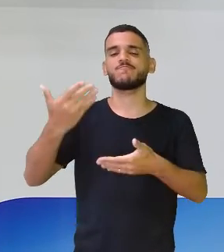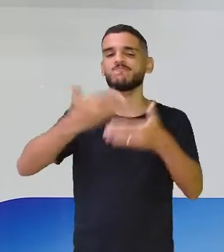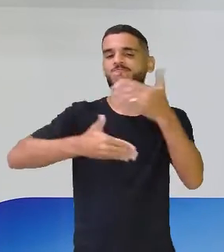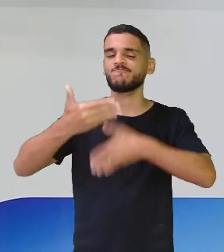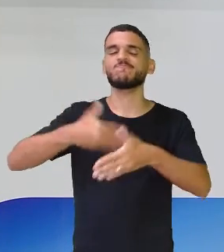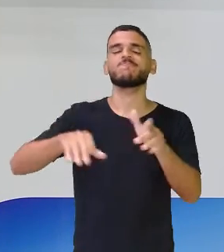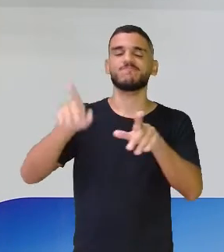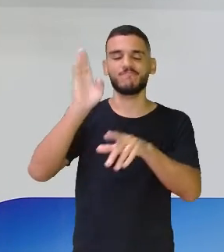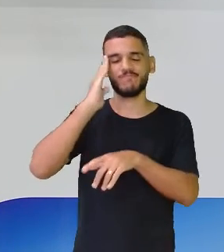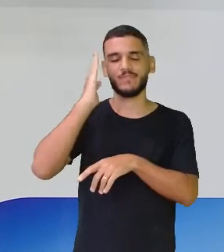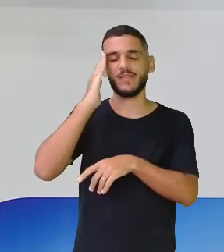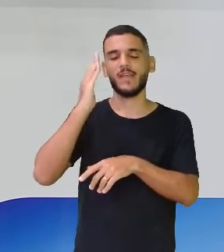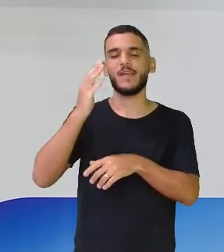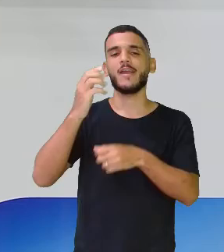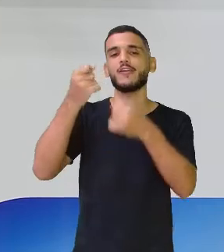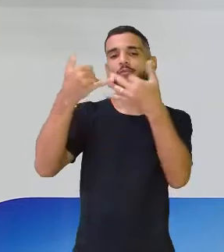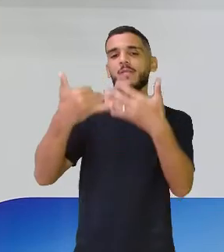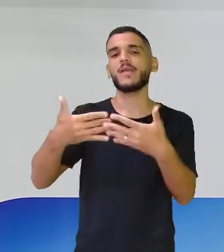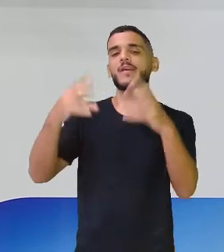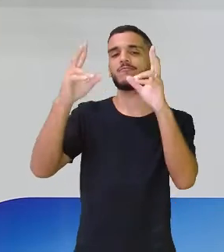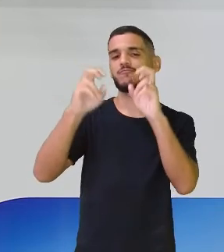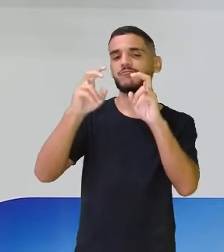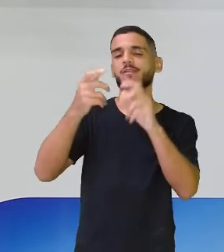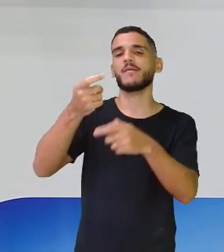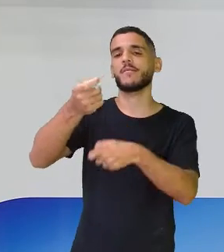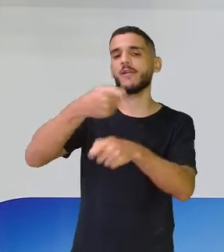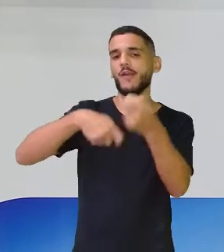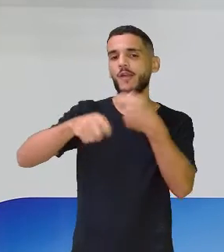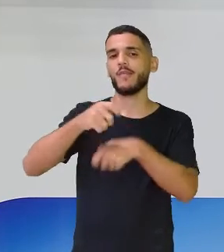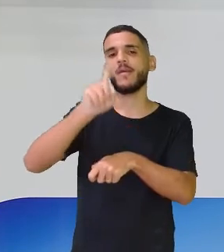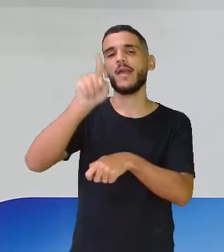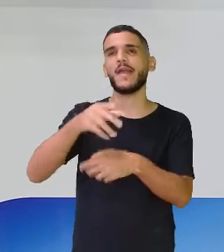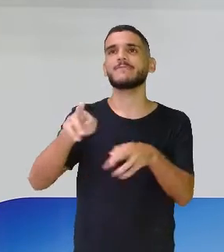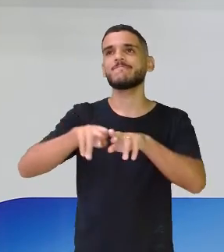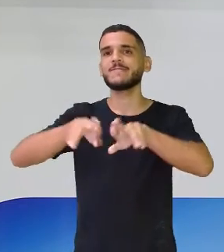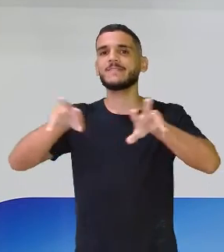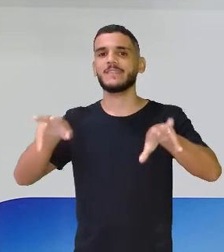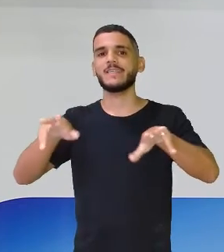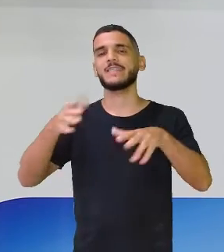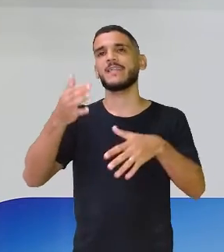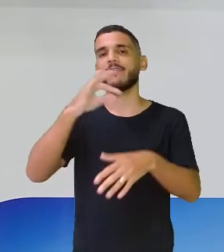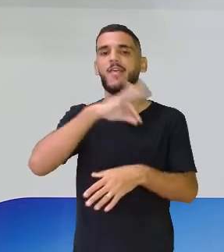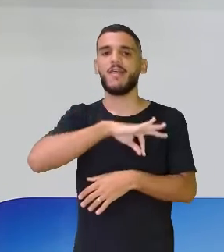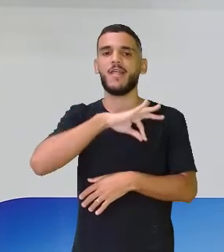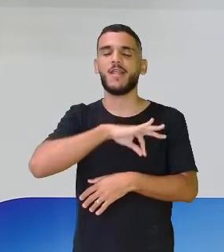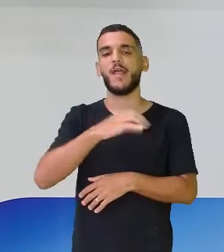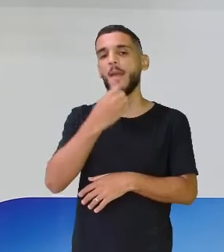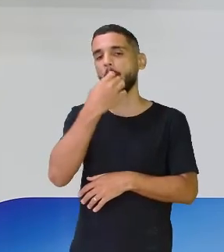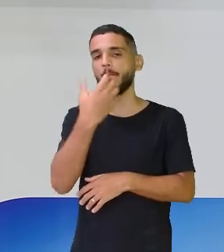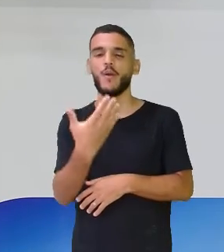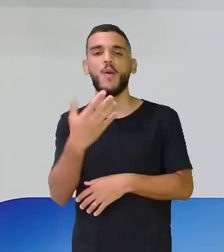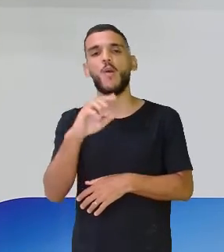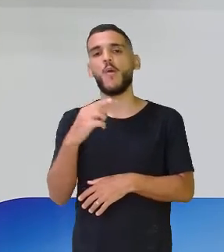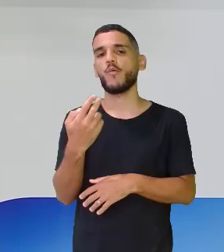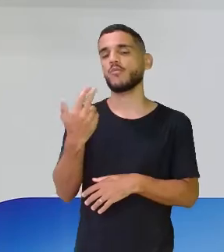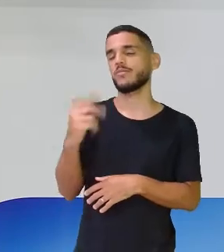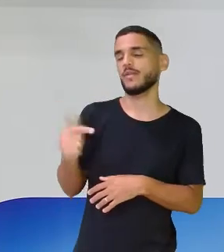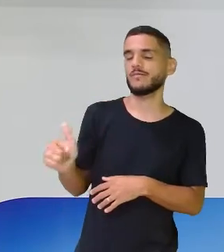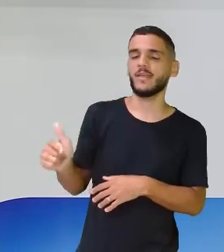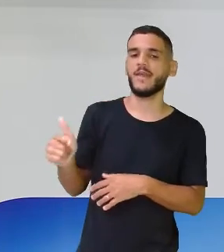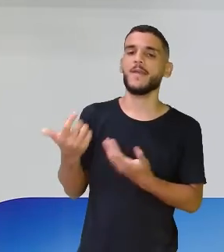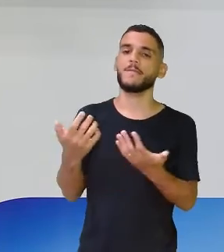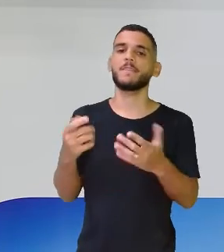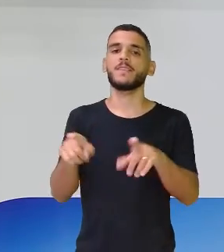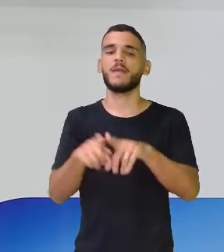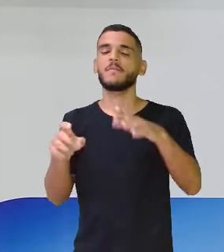gente falar a respeito da economia é falar que ela vai ser a diferença entre você ter um salário digno ou não, entre você ter um